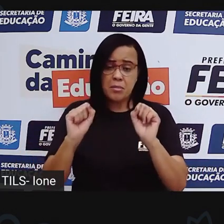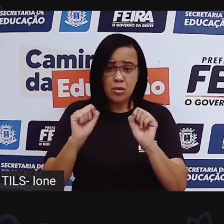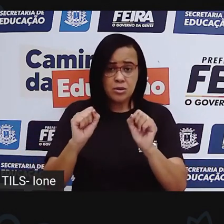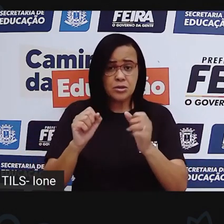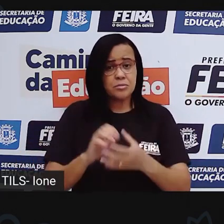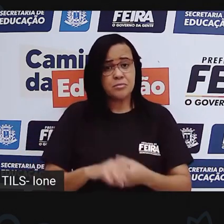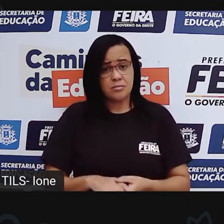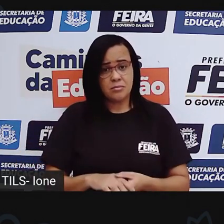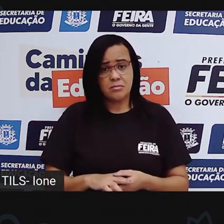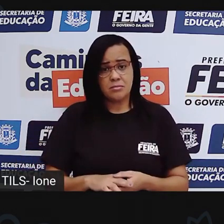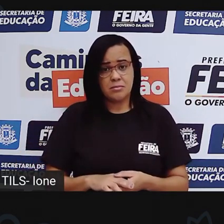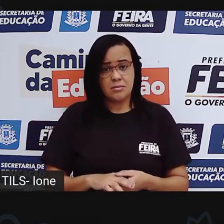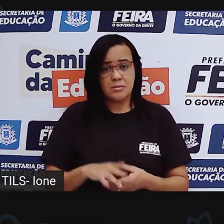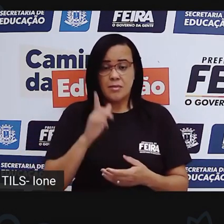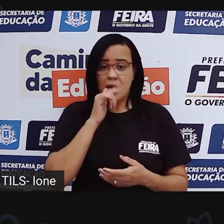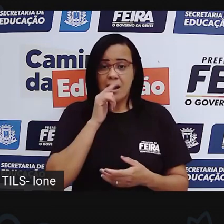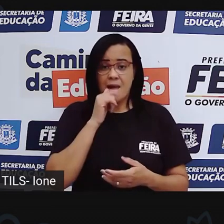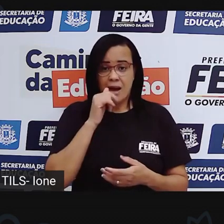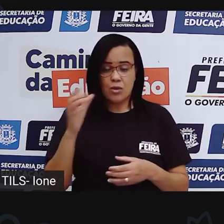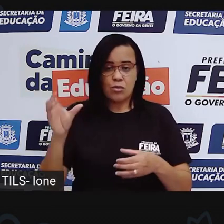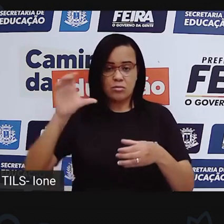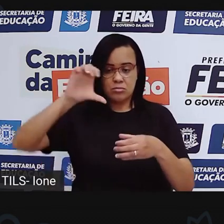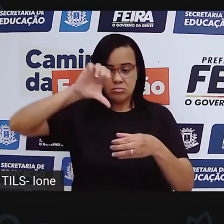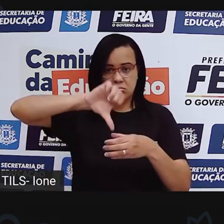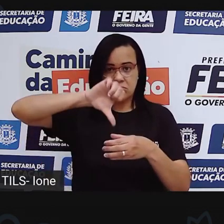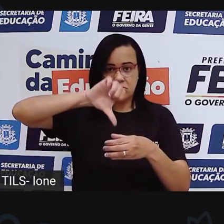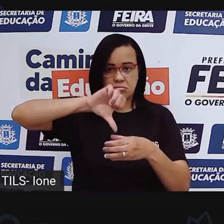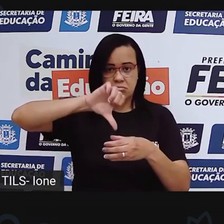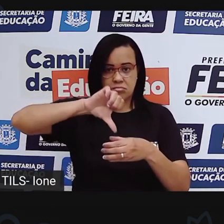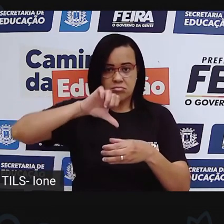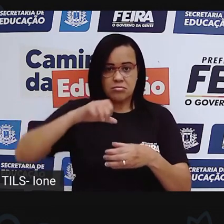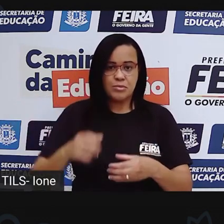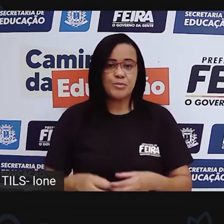eu tô achando que tem pouca água ainda. Vou colocar mais um pouquinho.